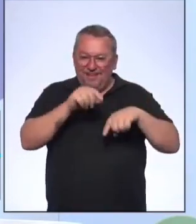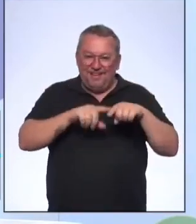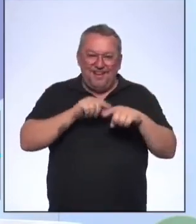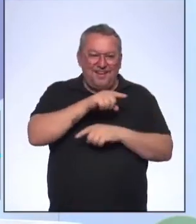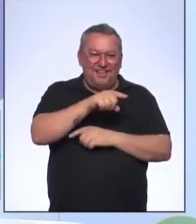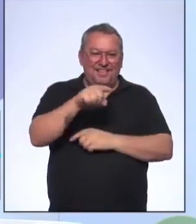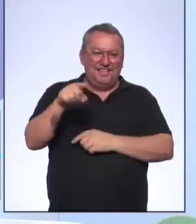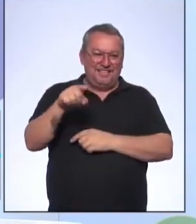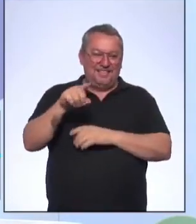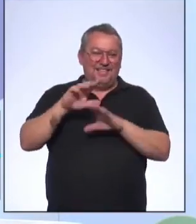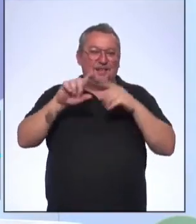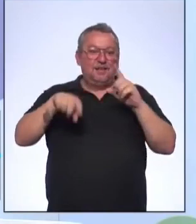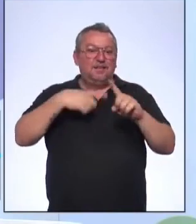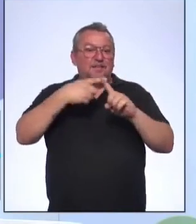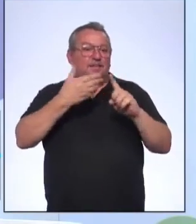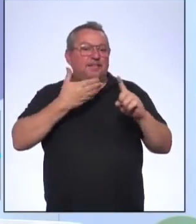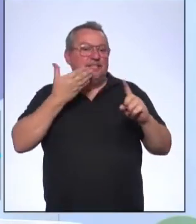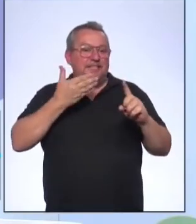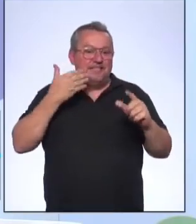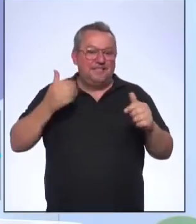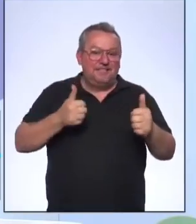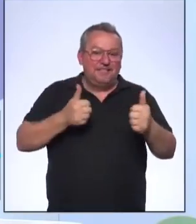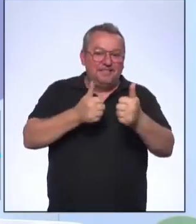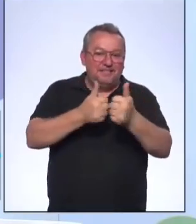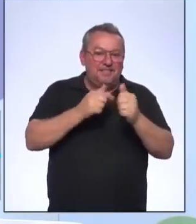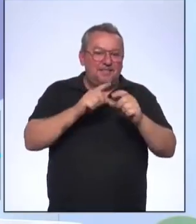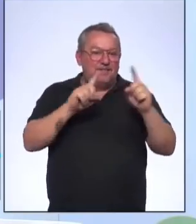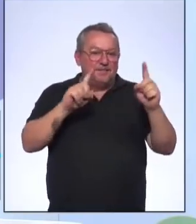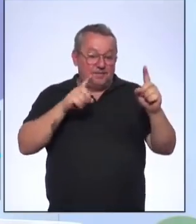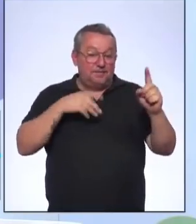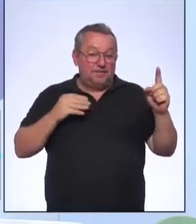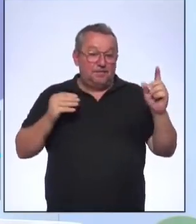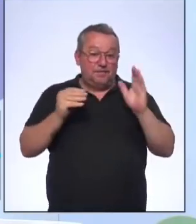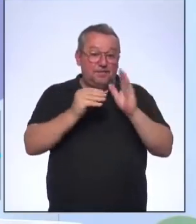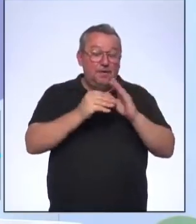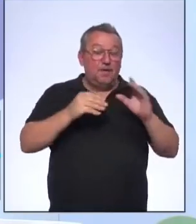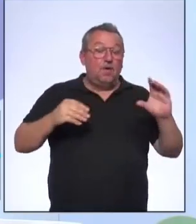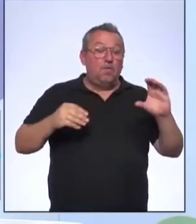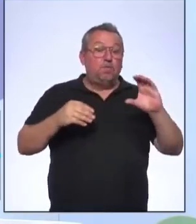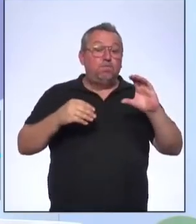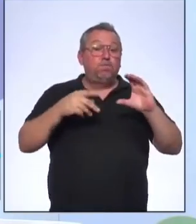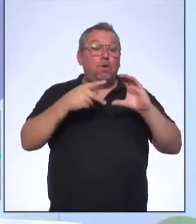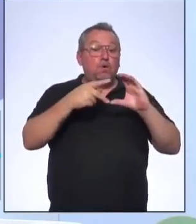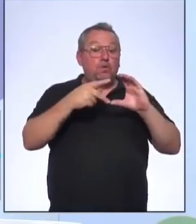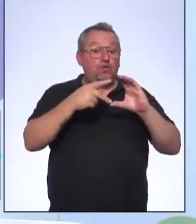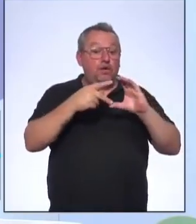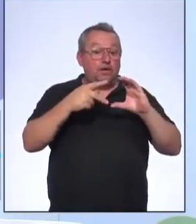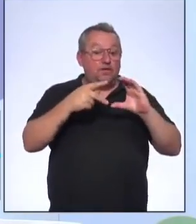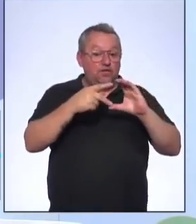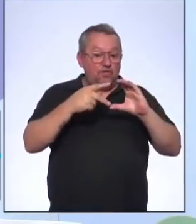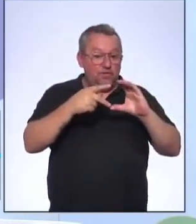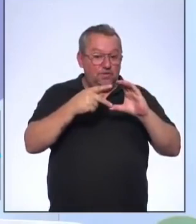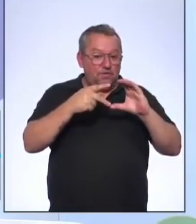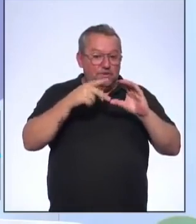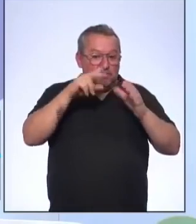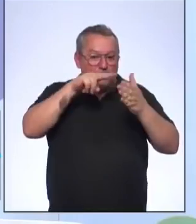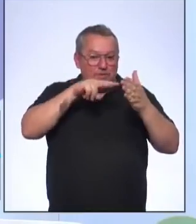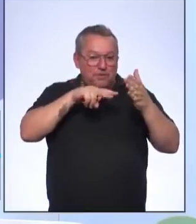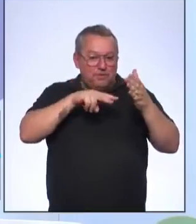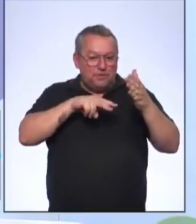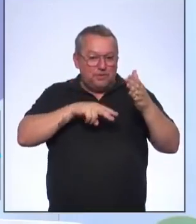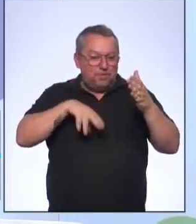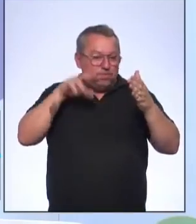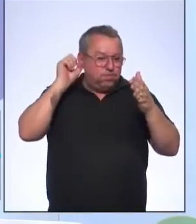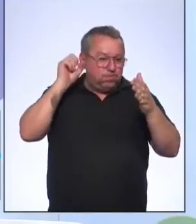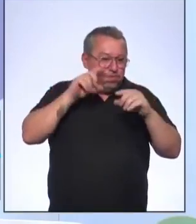tá? Então, fica mais fácil de acompanhar, mas a gente vai colocar um podcast para não ter que ficar lendo um texto apenas pela televisão,